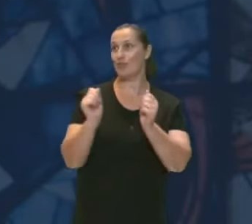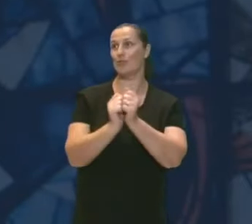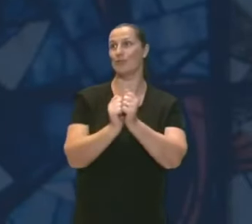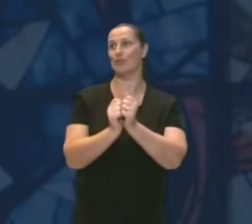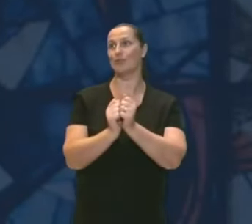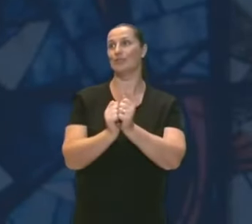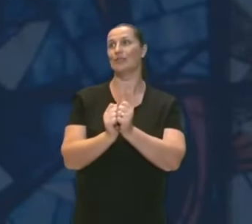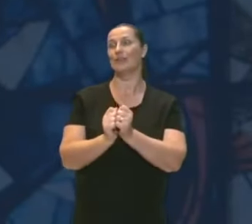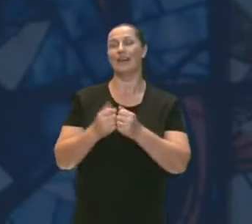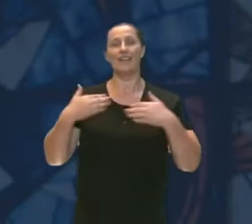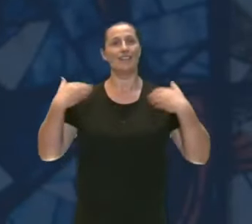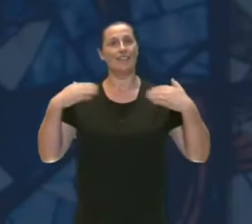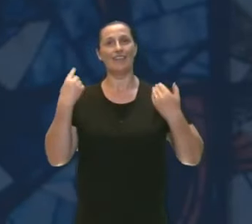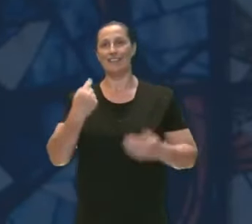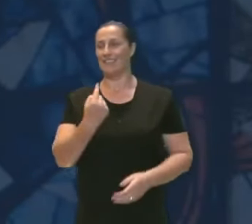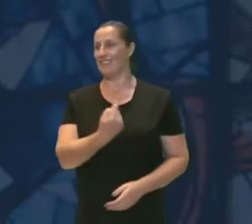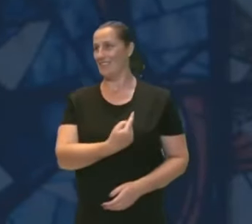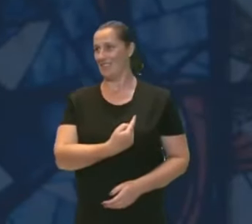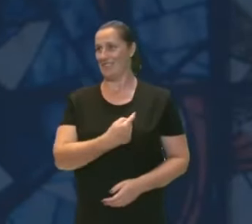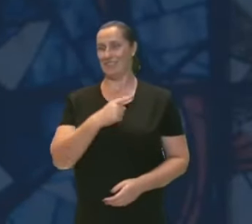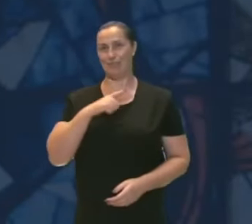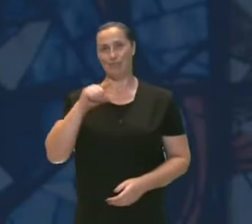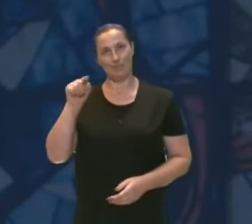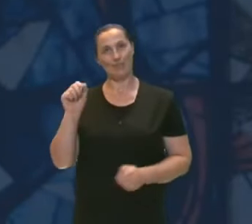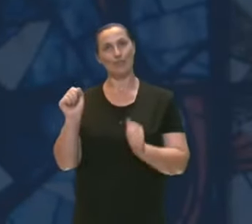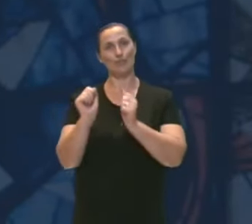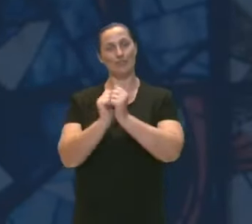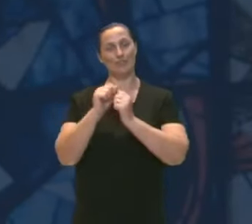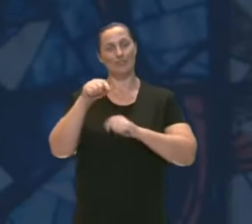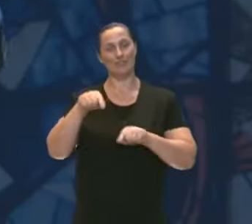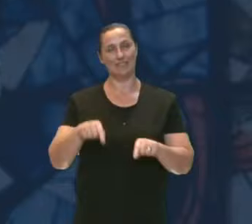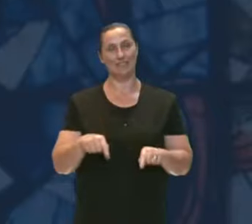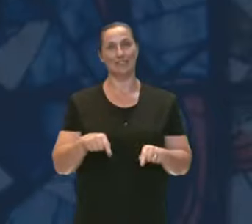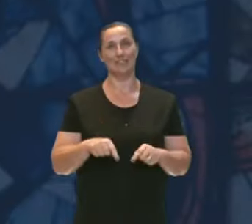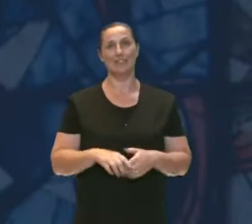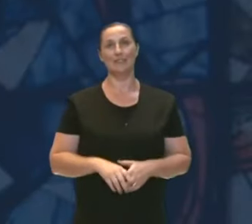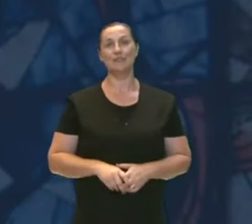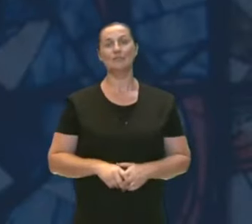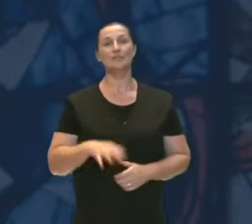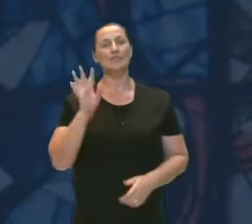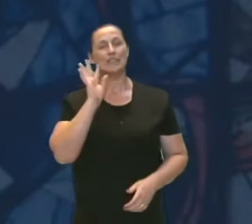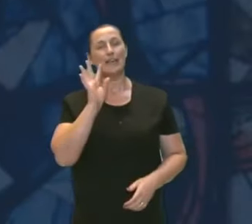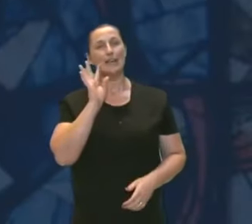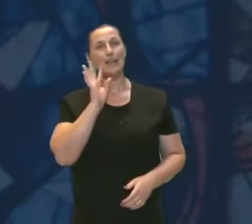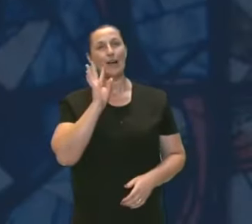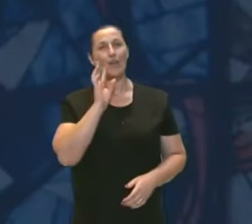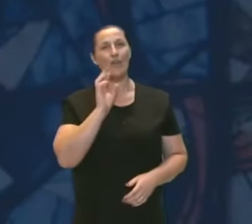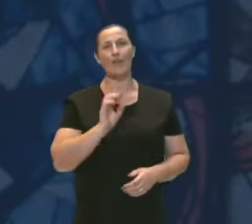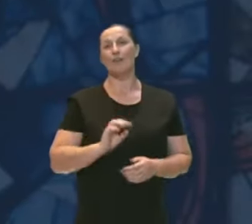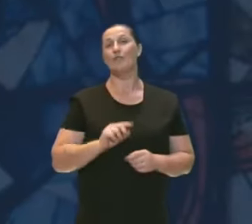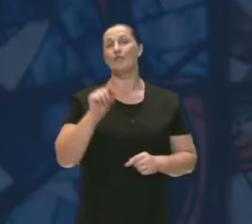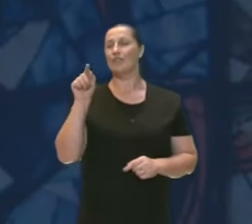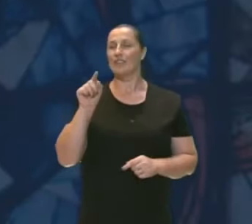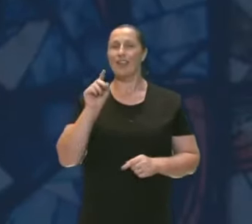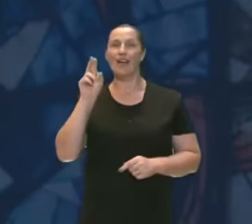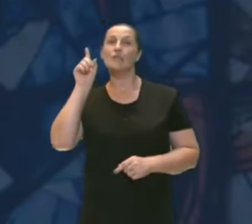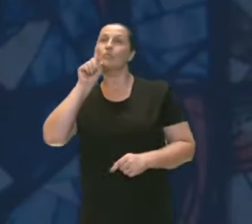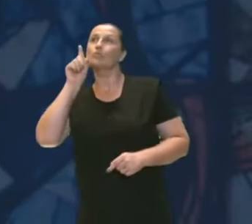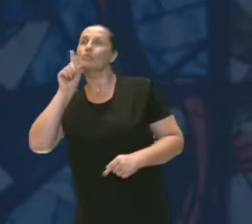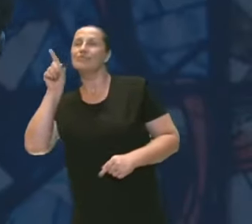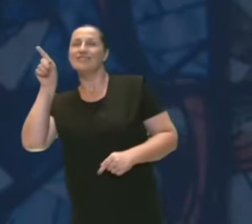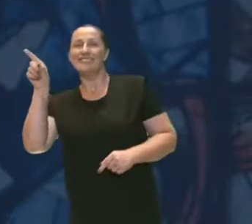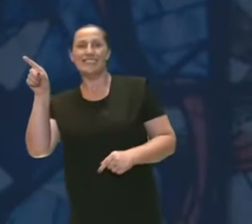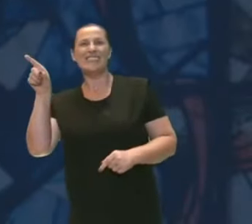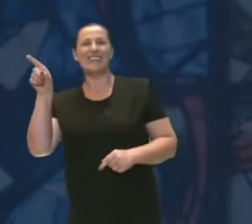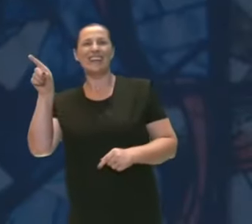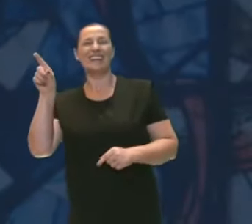uma alegria nossa saber que o amor de Deus chega lá do outro lado de um jeito tão poderoso, a ponto